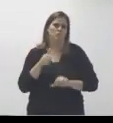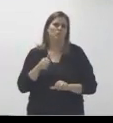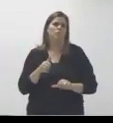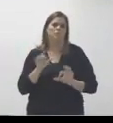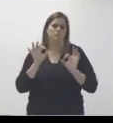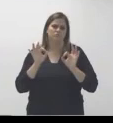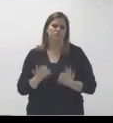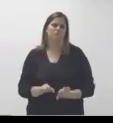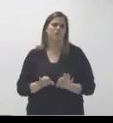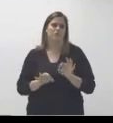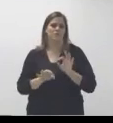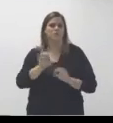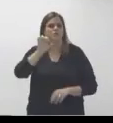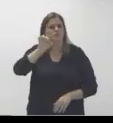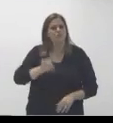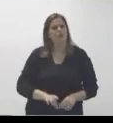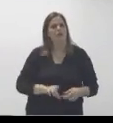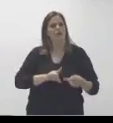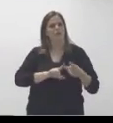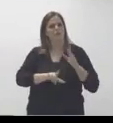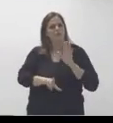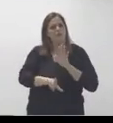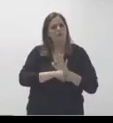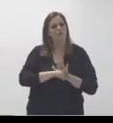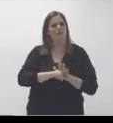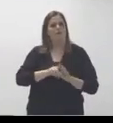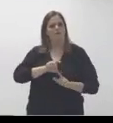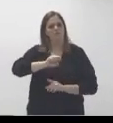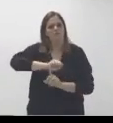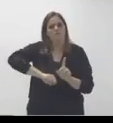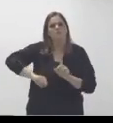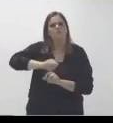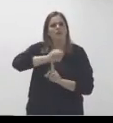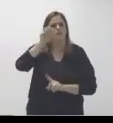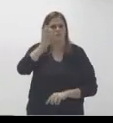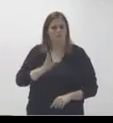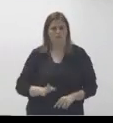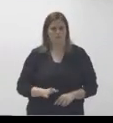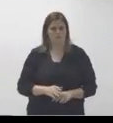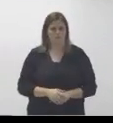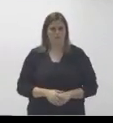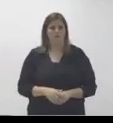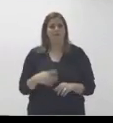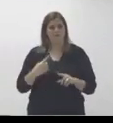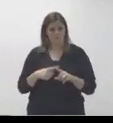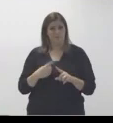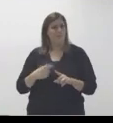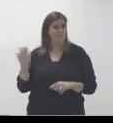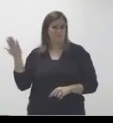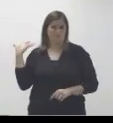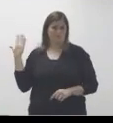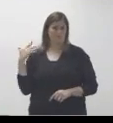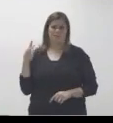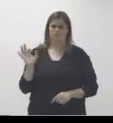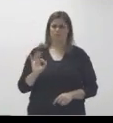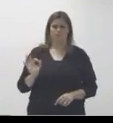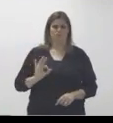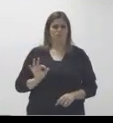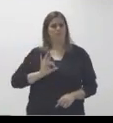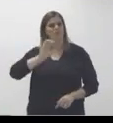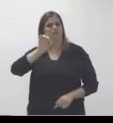de direitos até então nós tínhamos uma sociedade de privilégios onde os direitos só